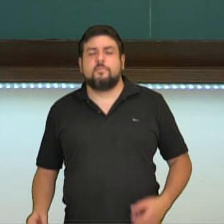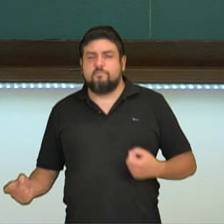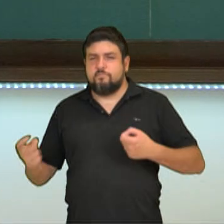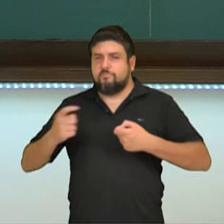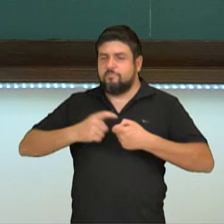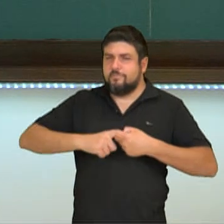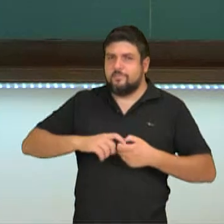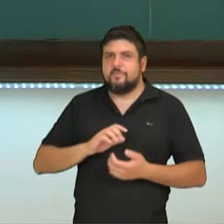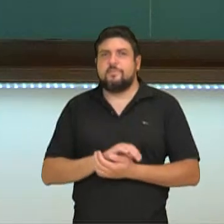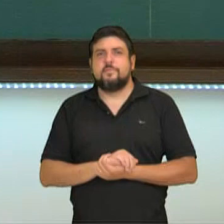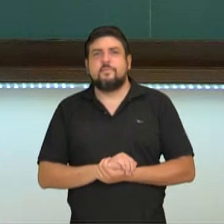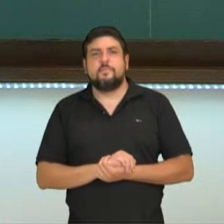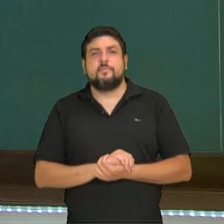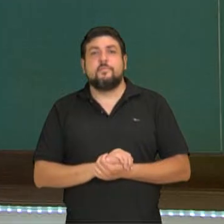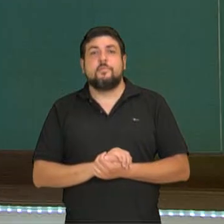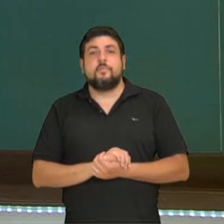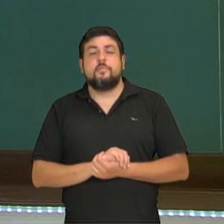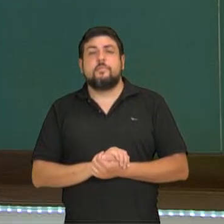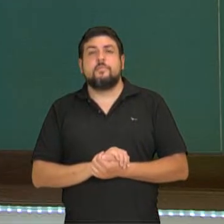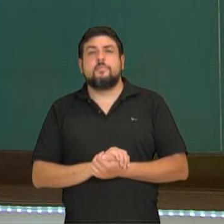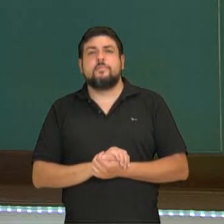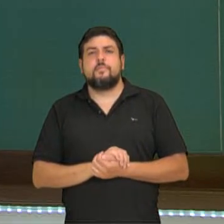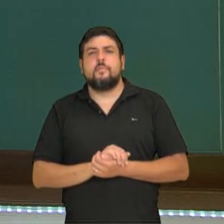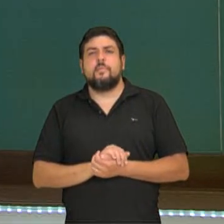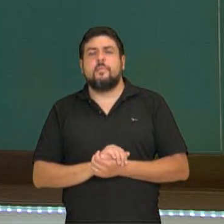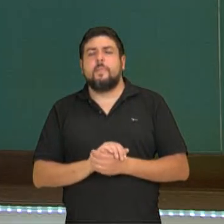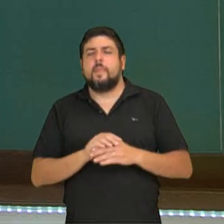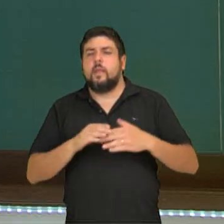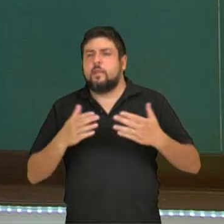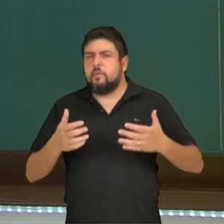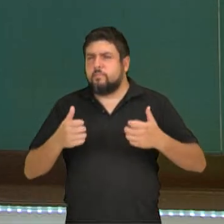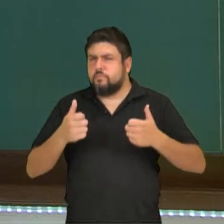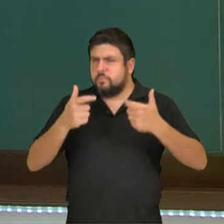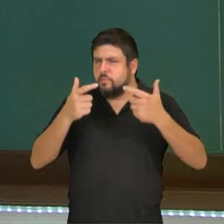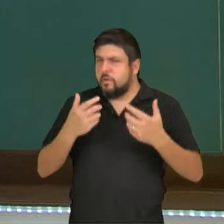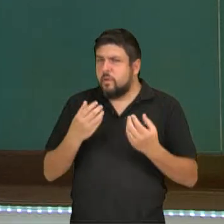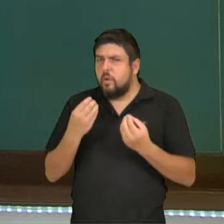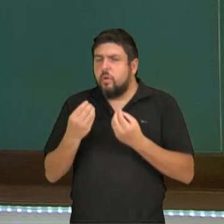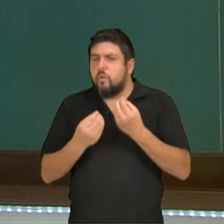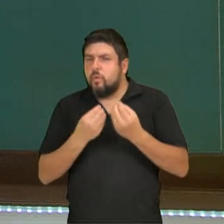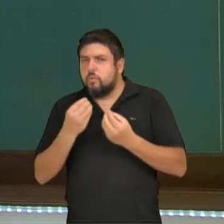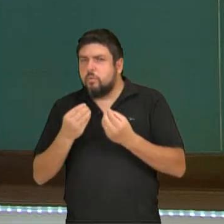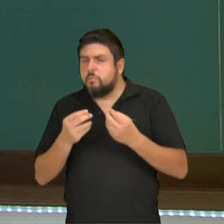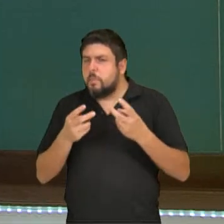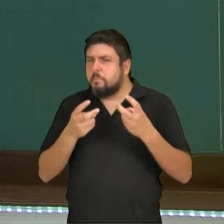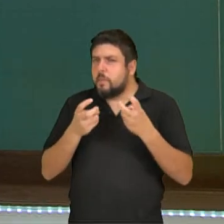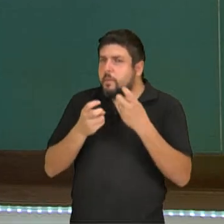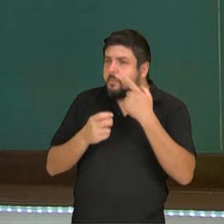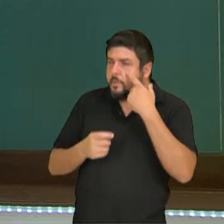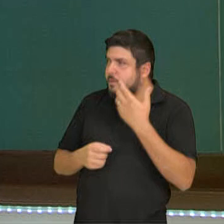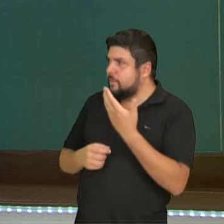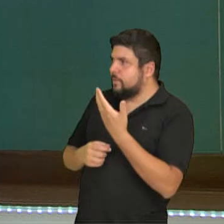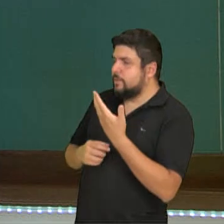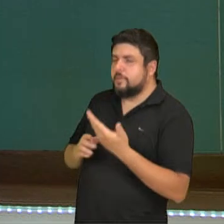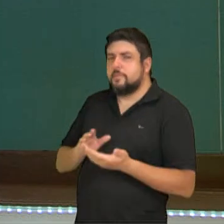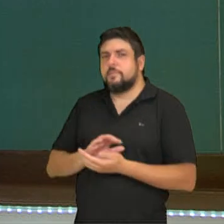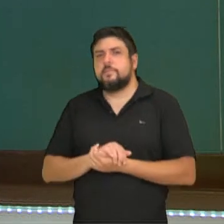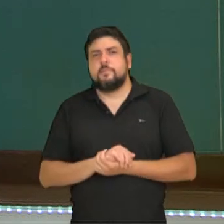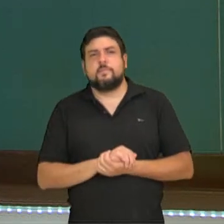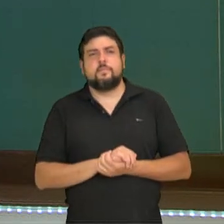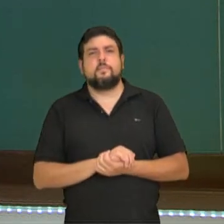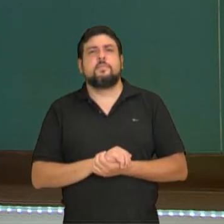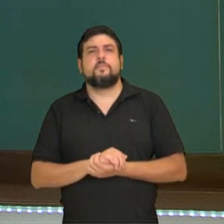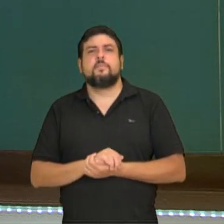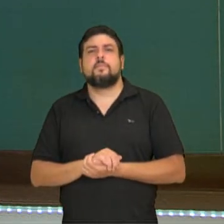Voltamos. Então a gente vai falar um pouquinho sobre como a gente faz a leitura desse mapa, falar de alguns aspectos dele, tá?